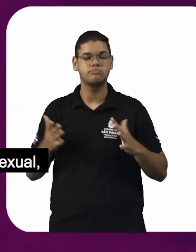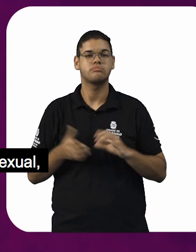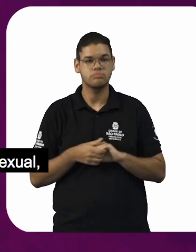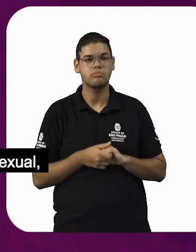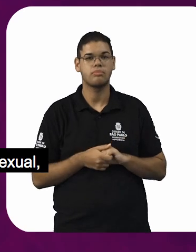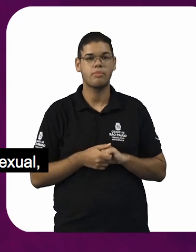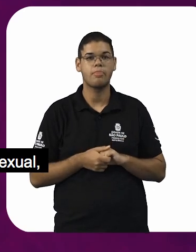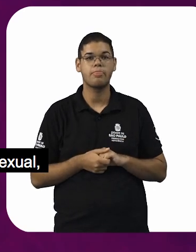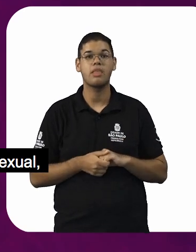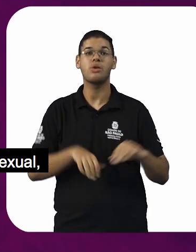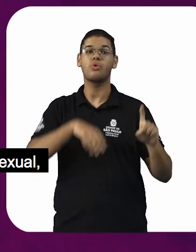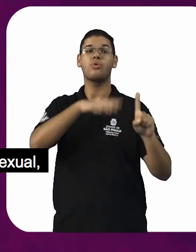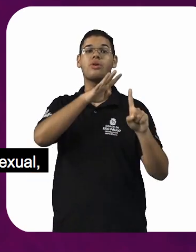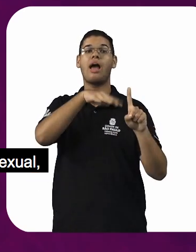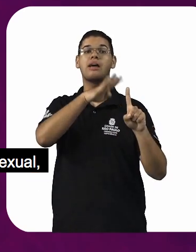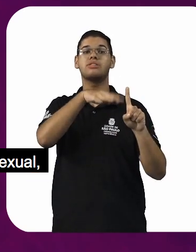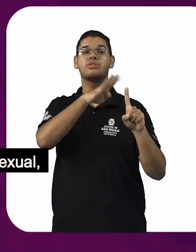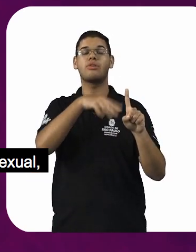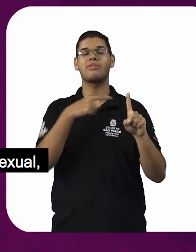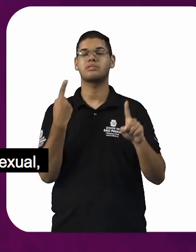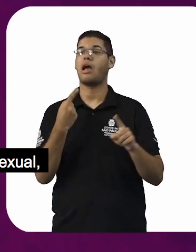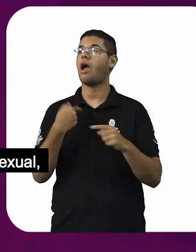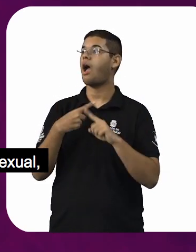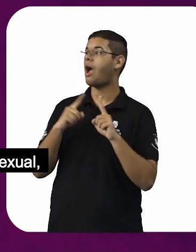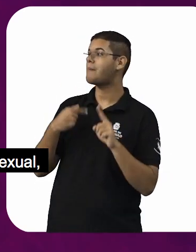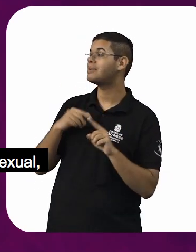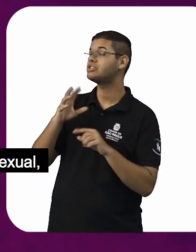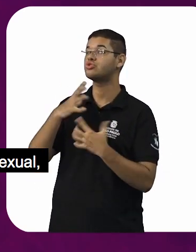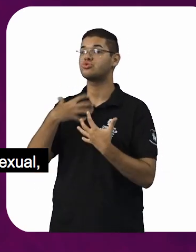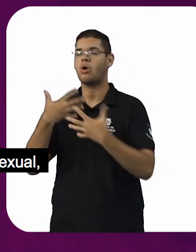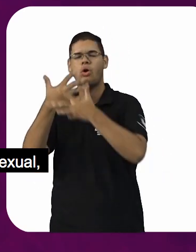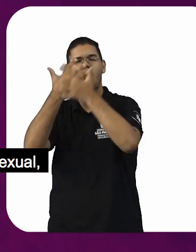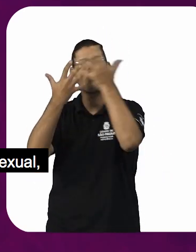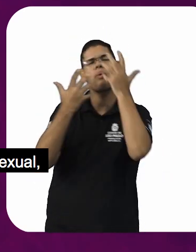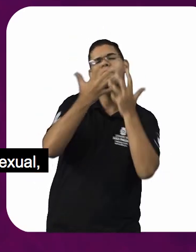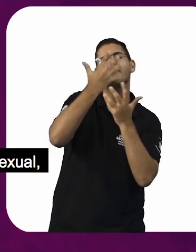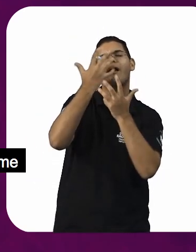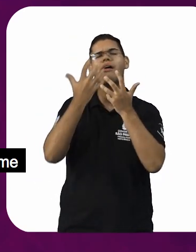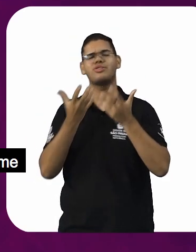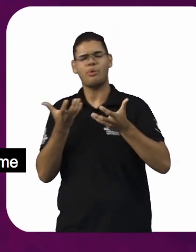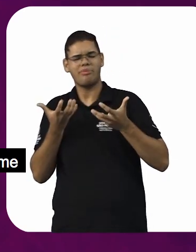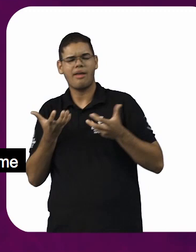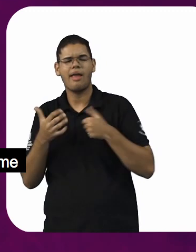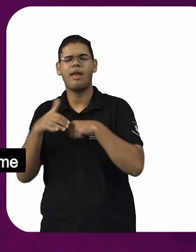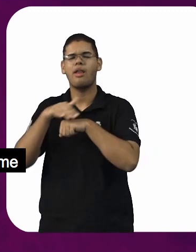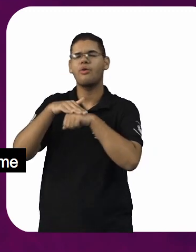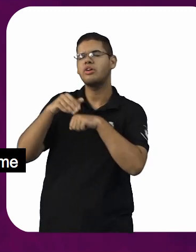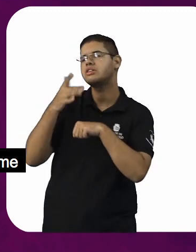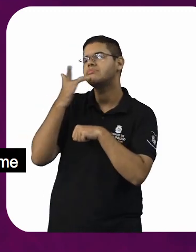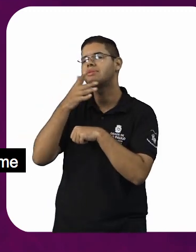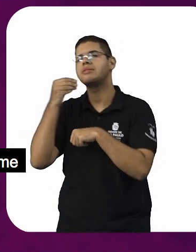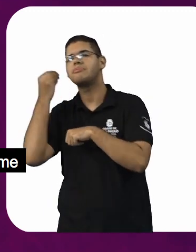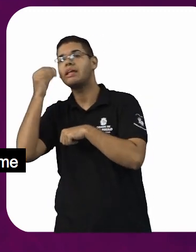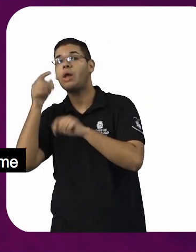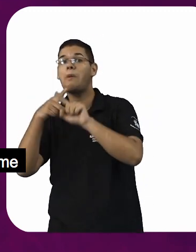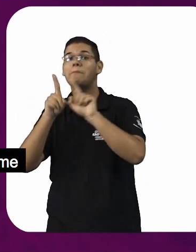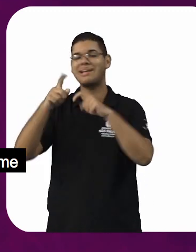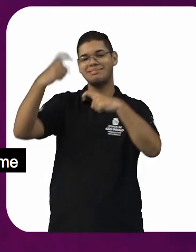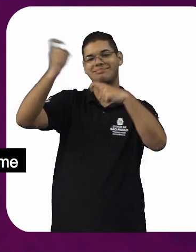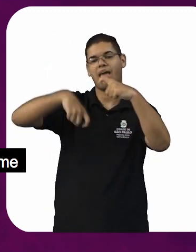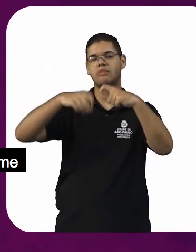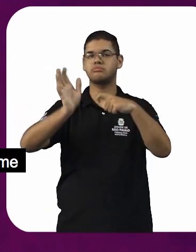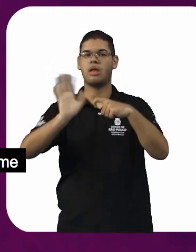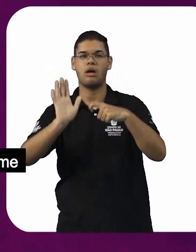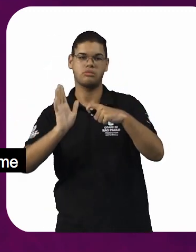Lotti. assexuais costumam dizer, eu sou assexual, mas não sou aromântico. Então a pessoa quer ter relação afetiva, conjugal, mas sem sexo. Sem sexo no